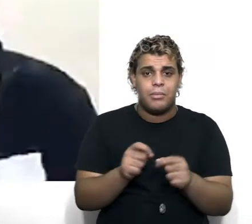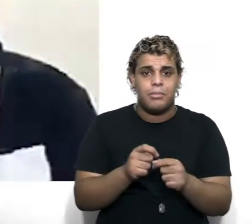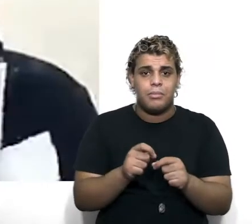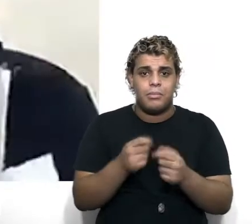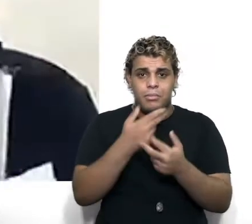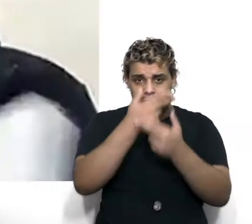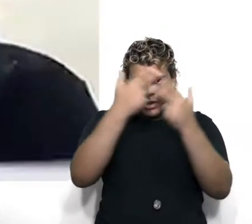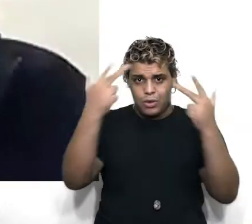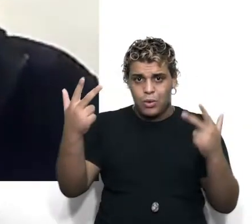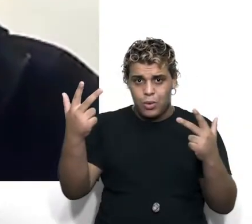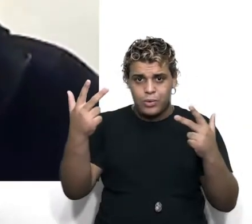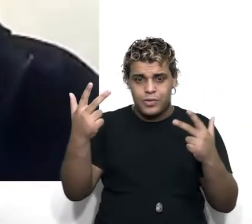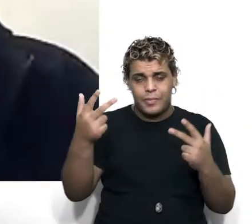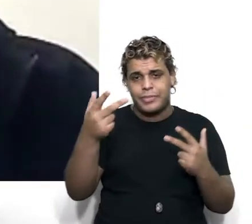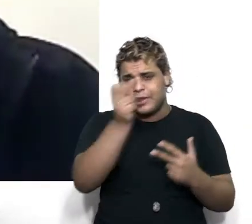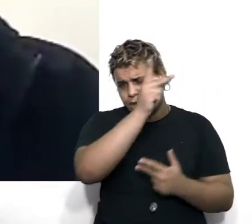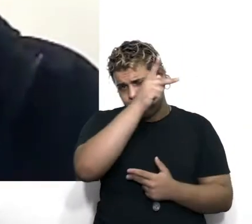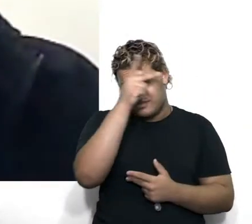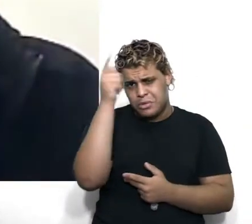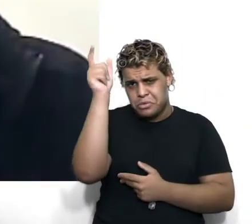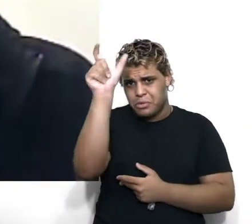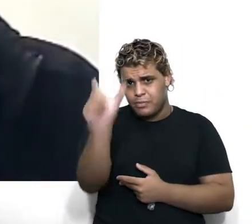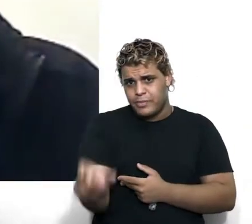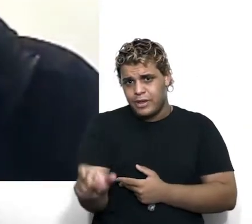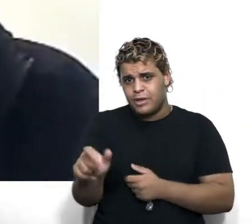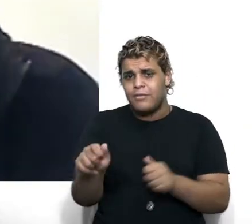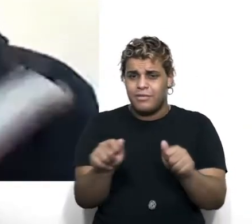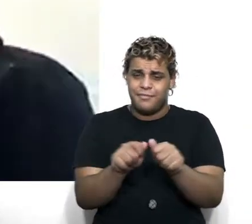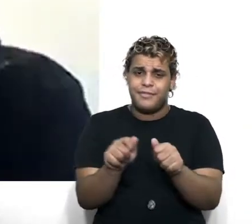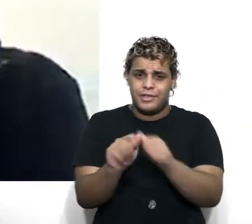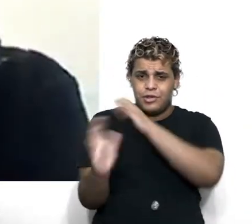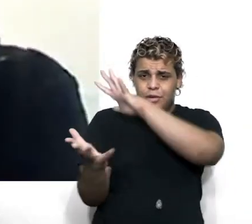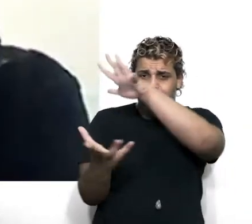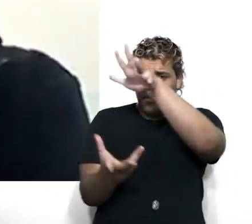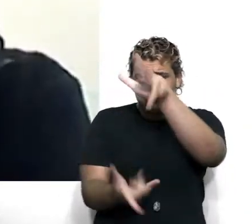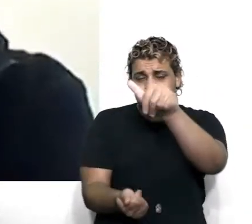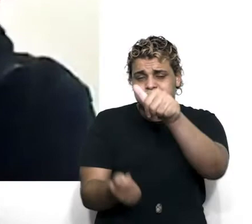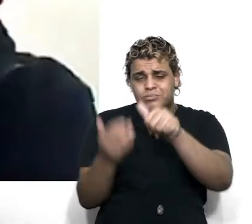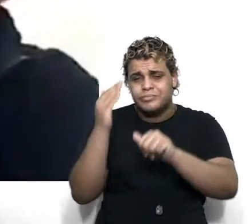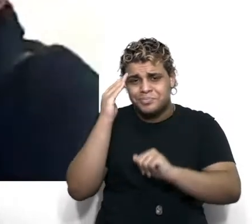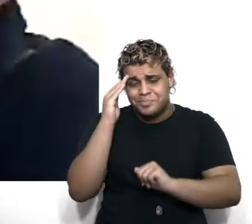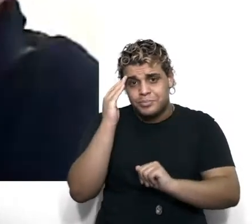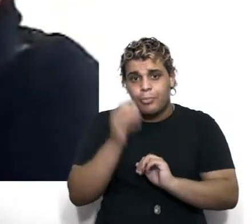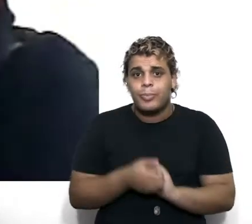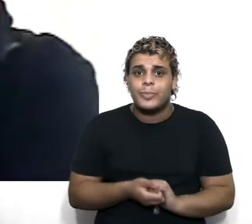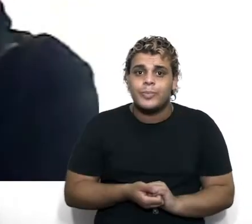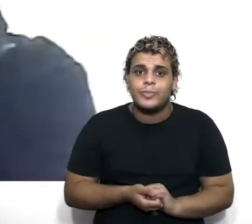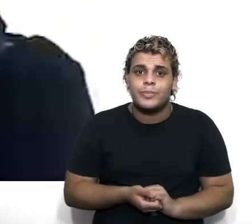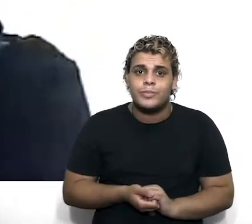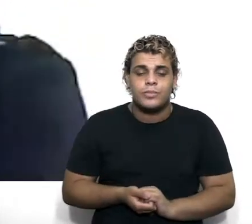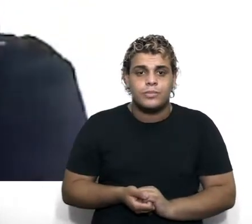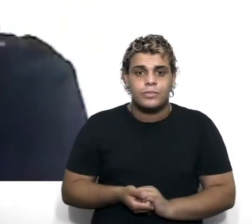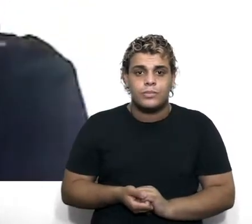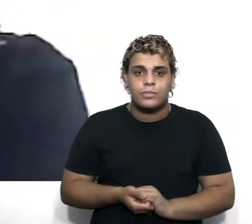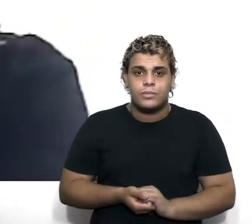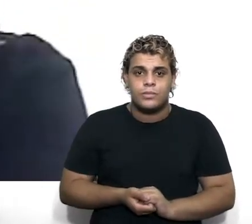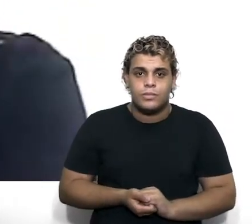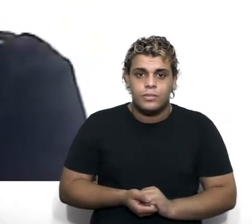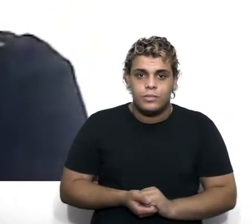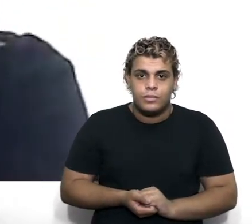nós vimos isso, que algumas cidades eram abandonadas e de repente estes retângulos, estas